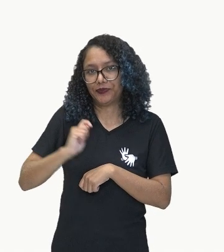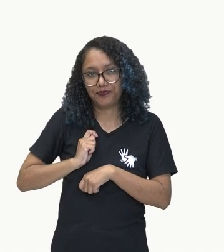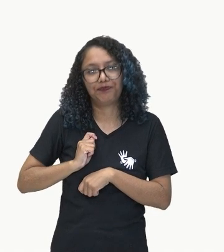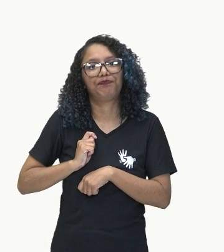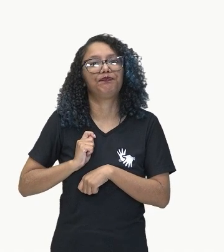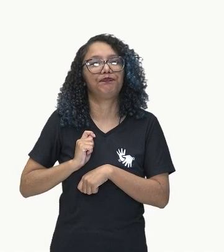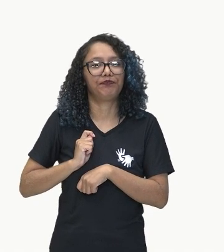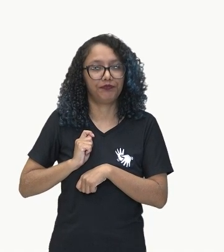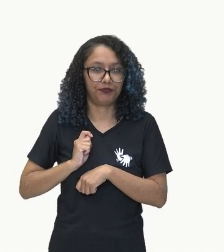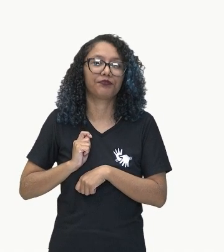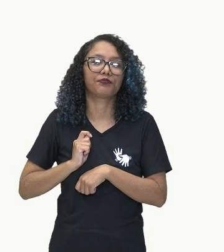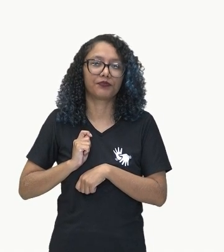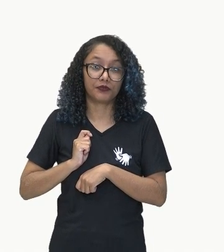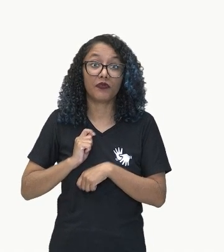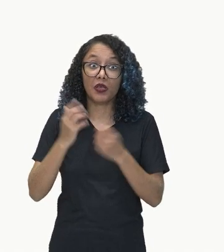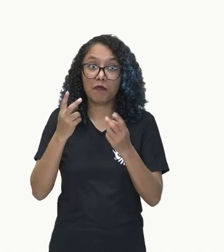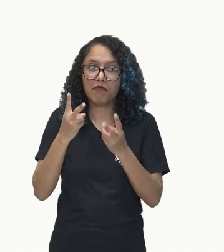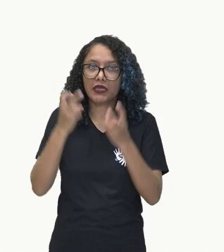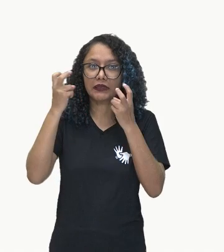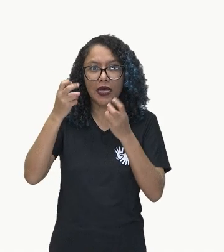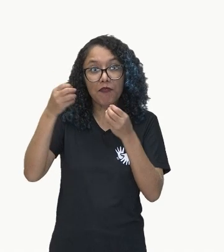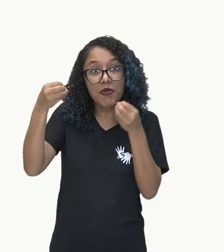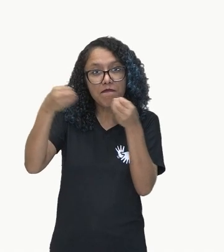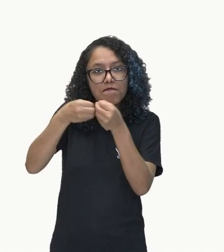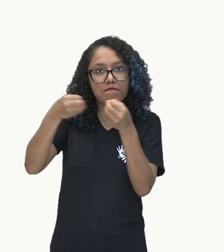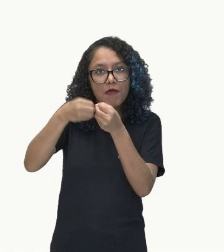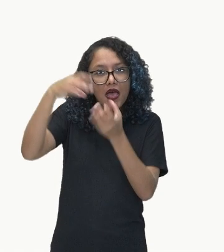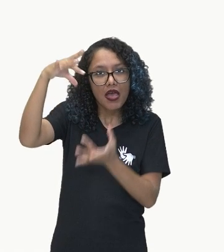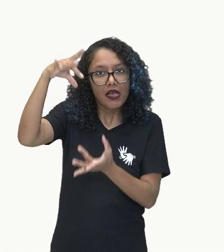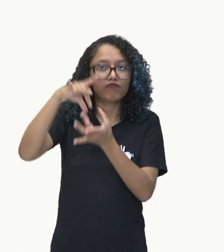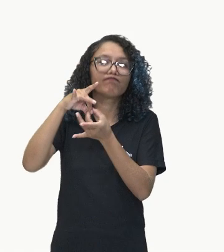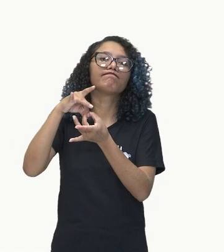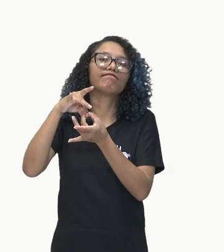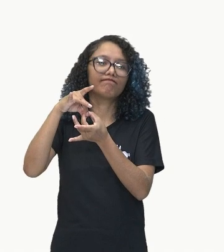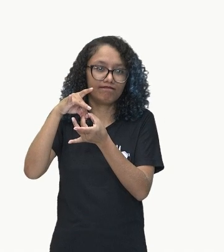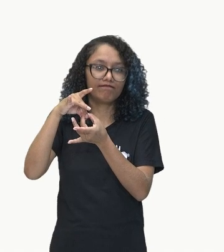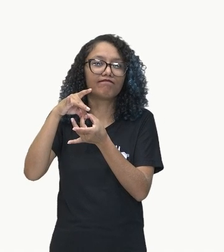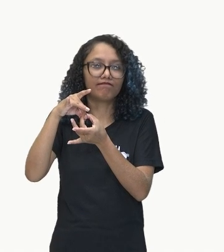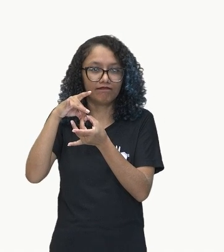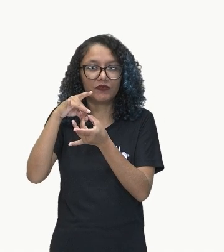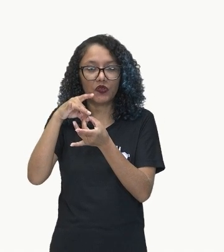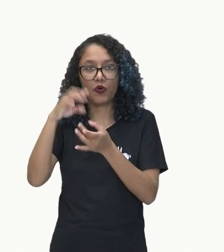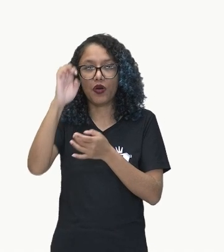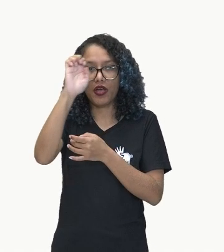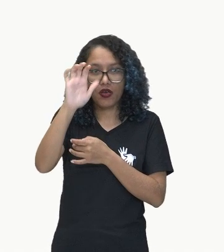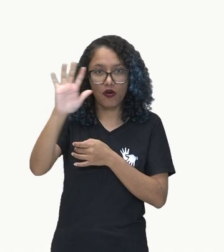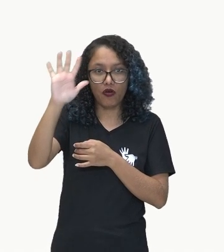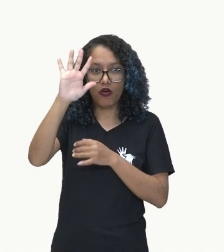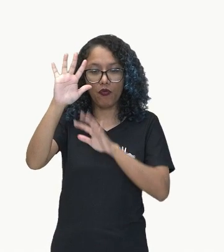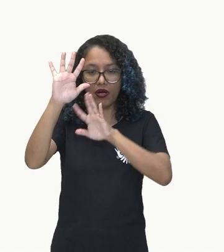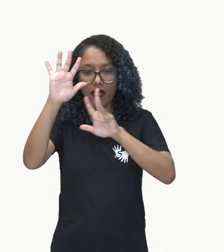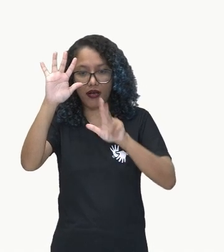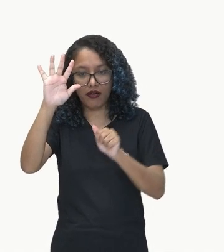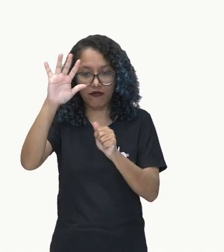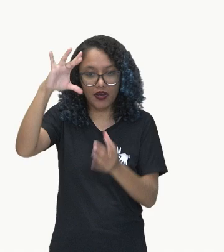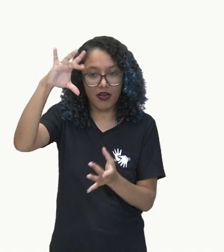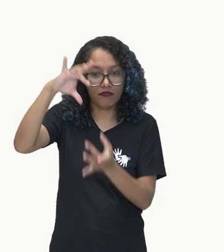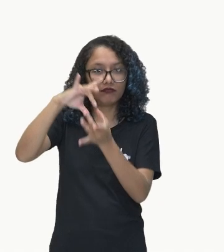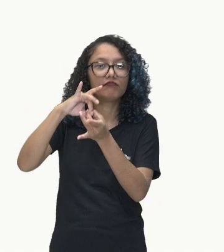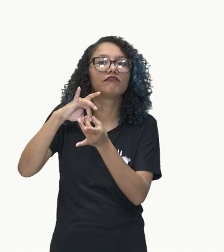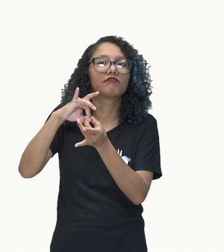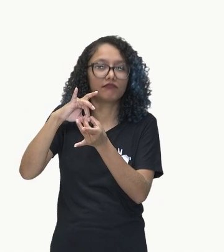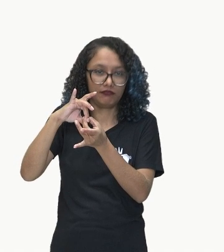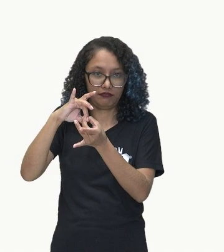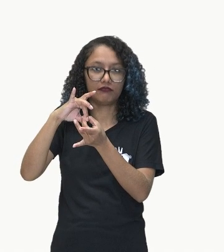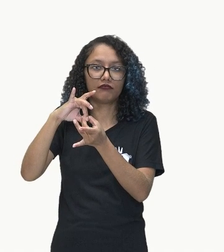gente observa essa ligação aí, né? Muito próxima do continente africano com o europeu,